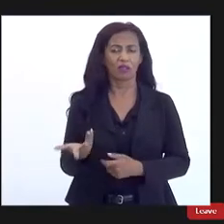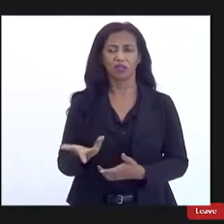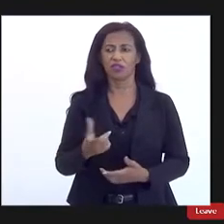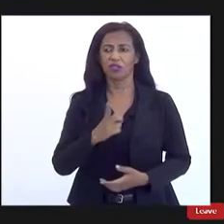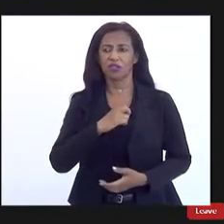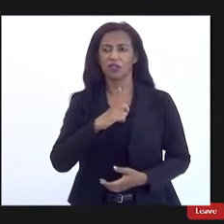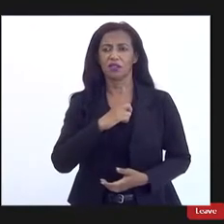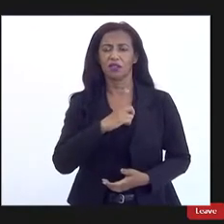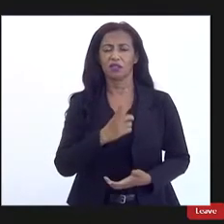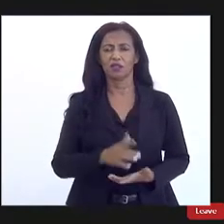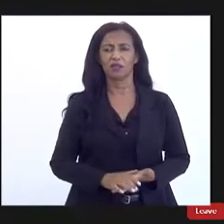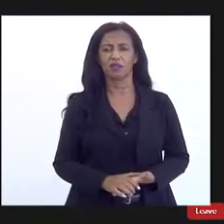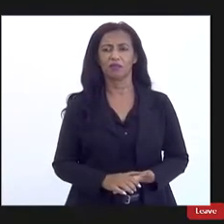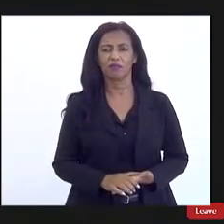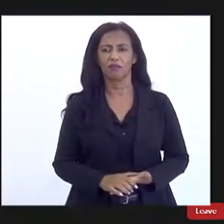se